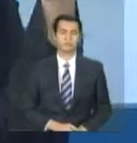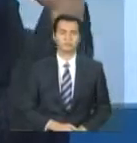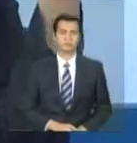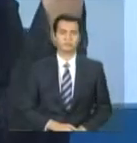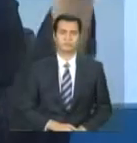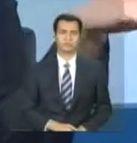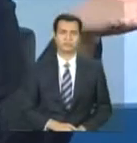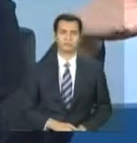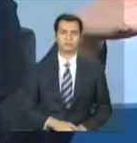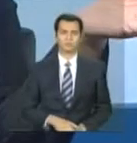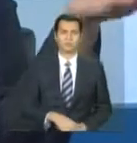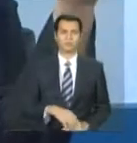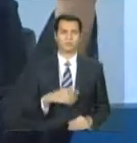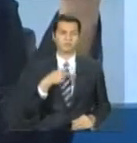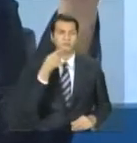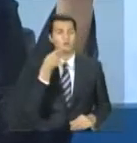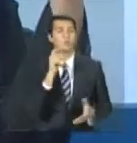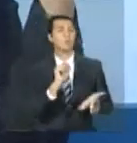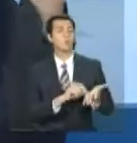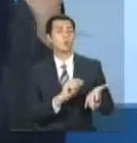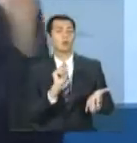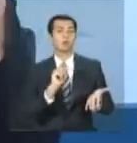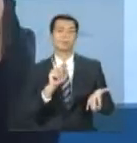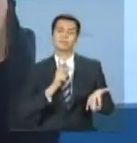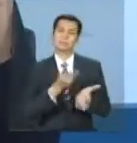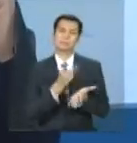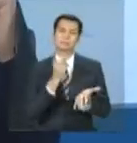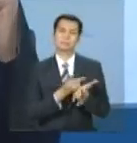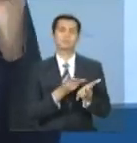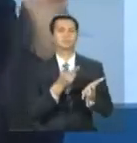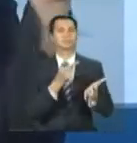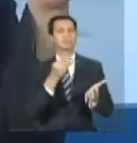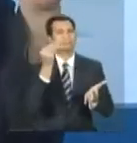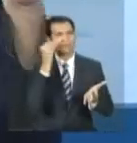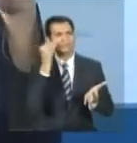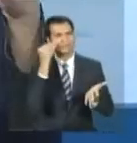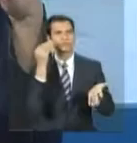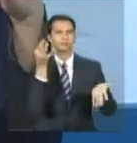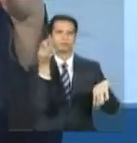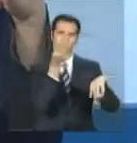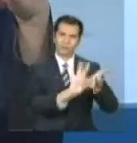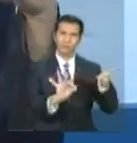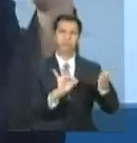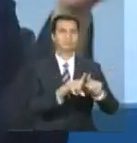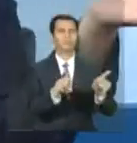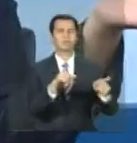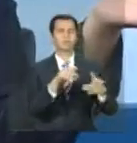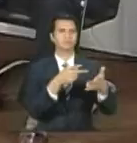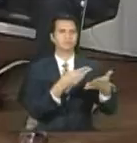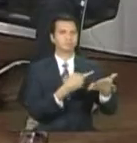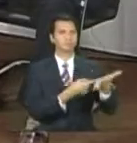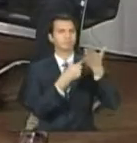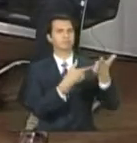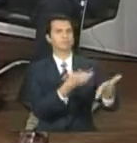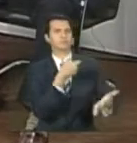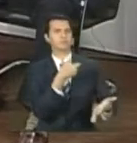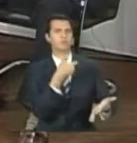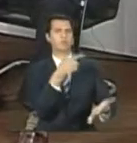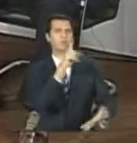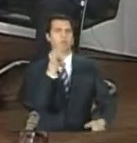Ela diz que quando ela tenta fazer isso, sempre aparece cancelado. A informação de cancelado. O que fazer?